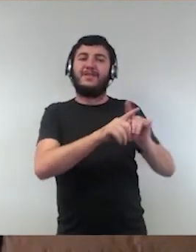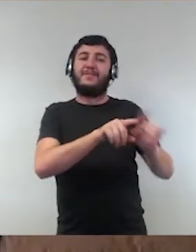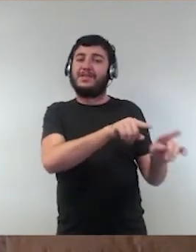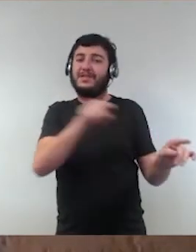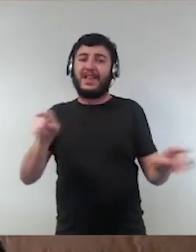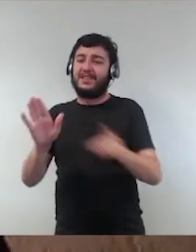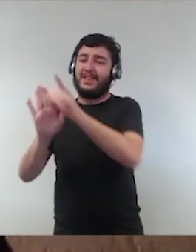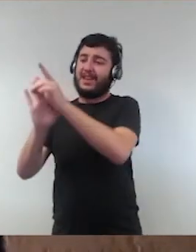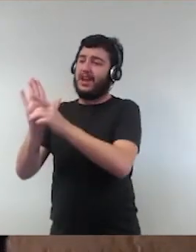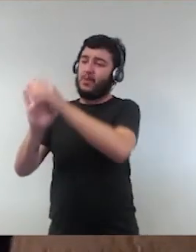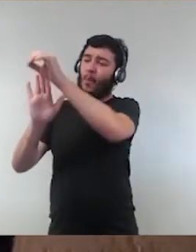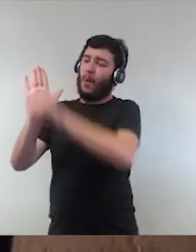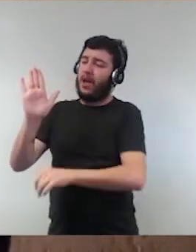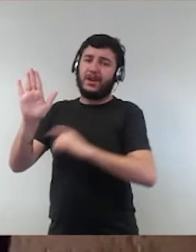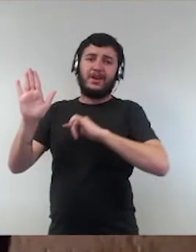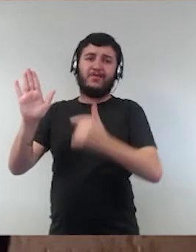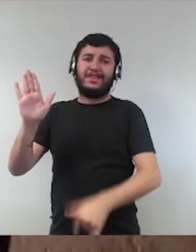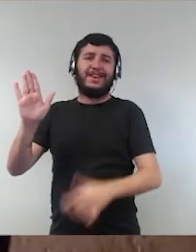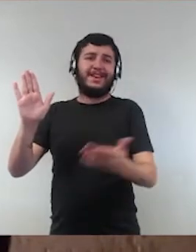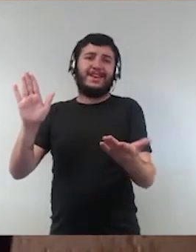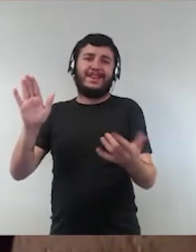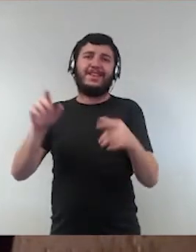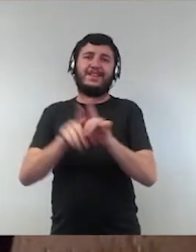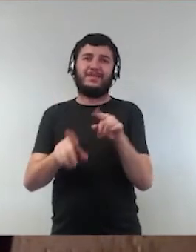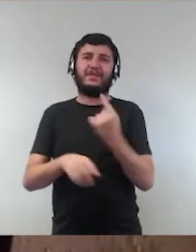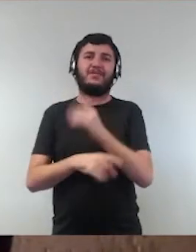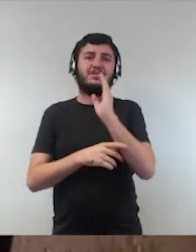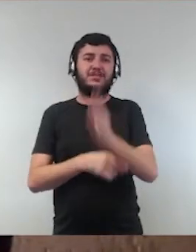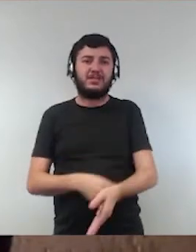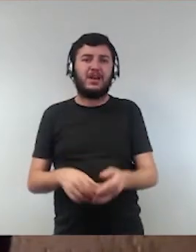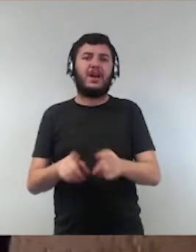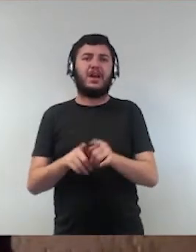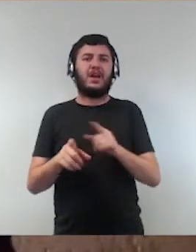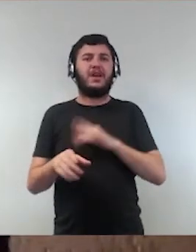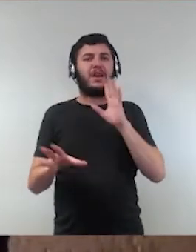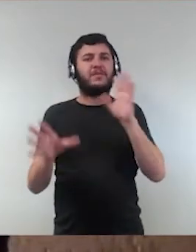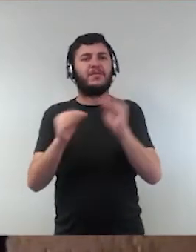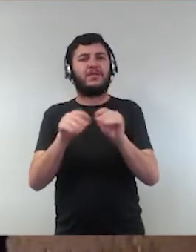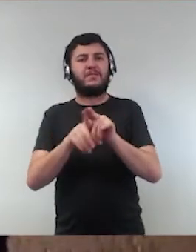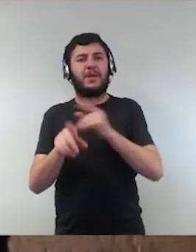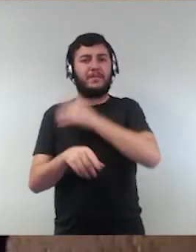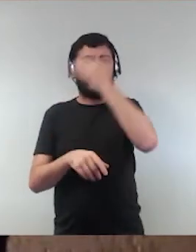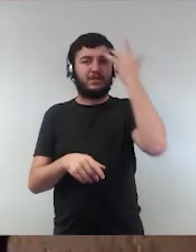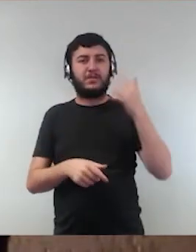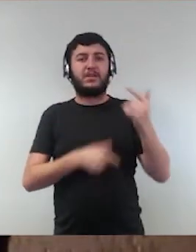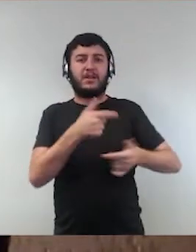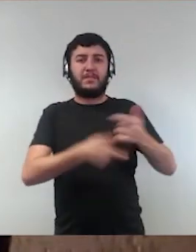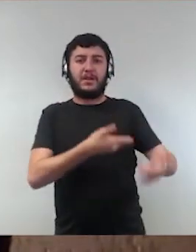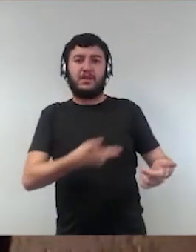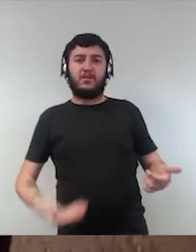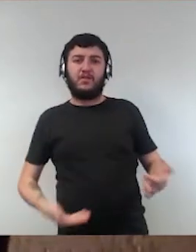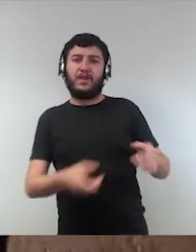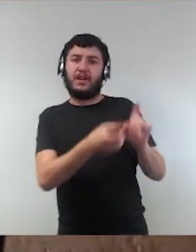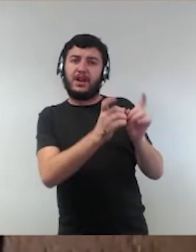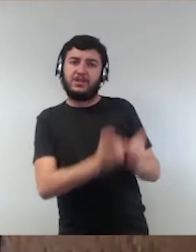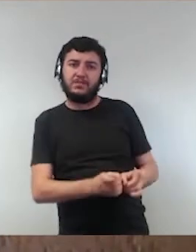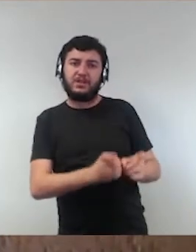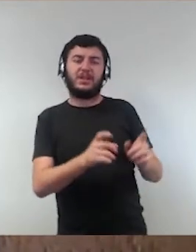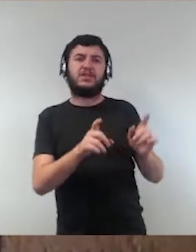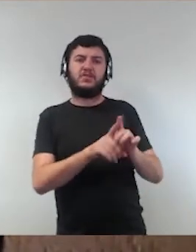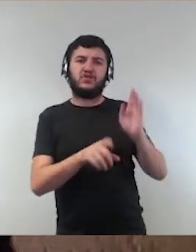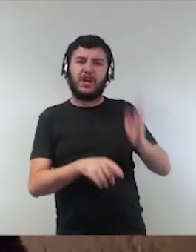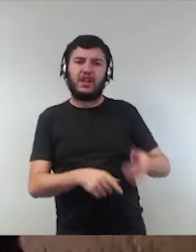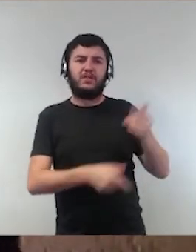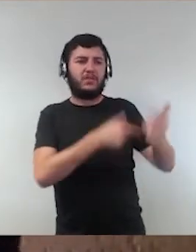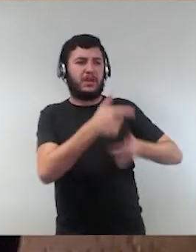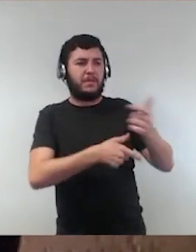matéria, nós verificamos que o agente administrativo ele tem várias vinculações em relação ao tratamento de dados a